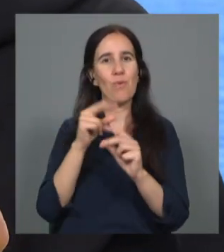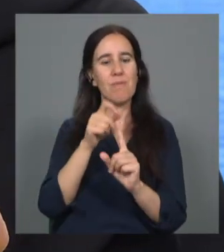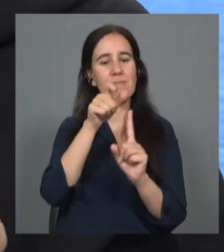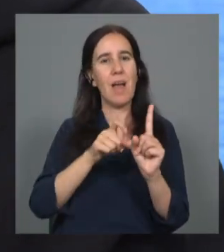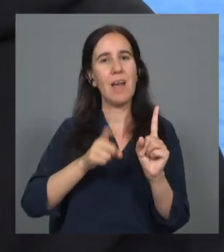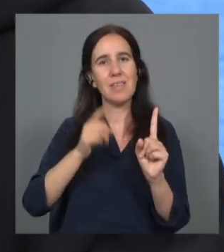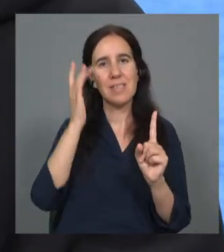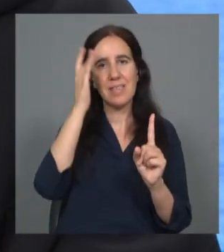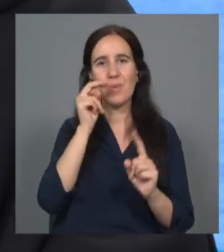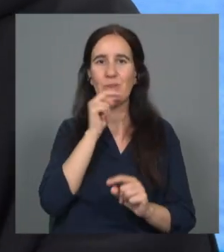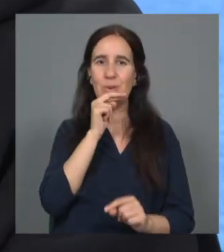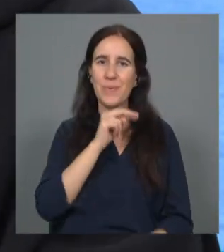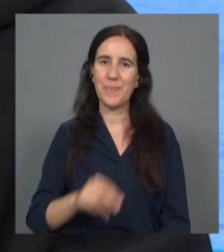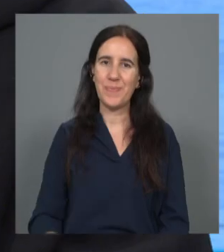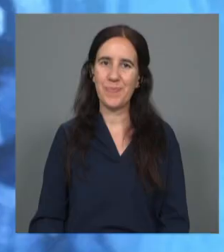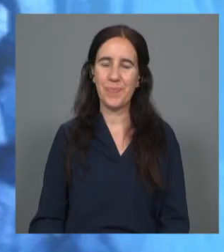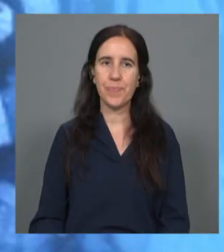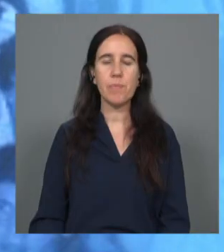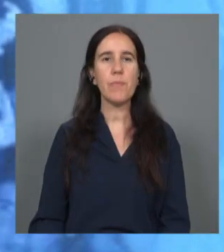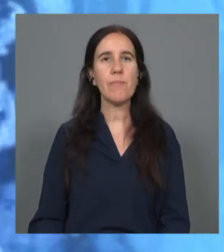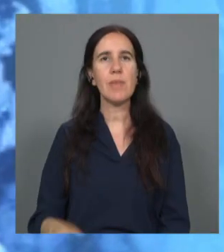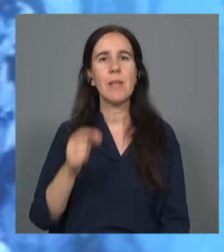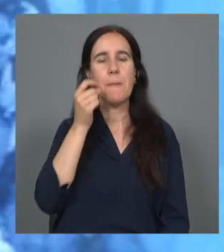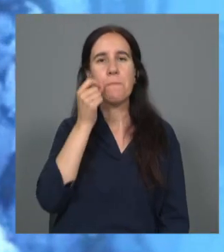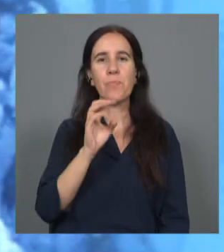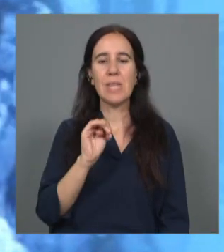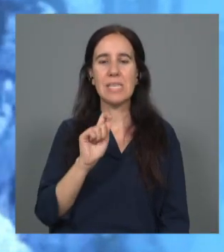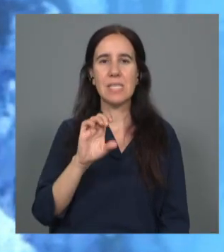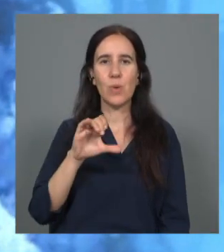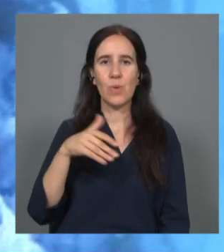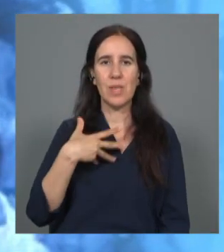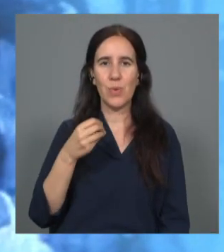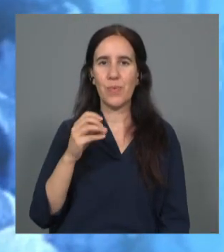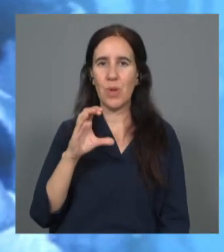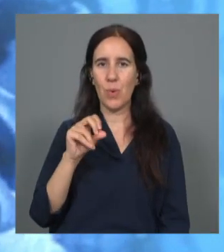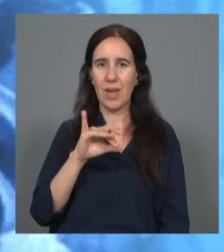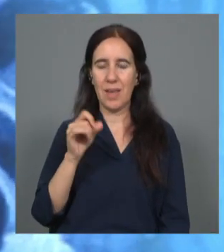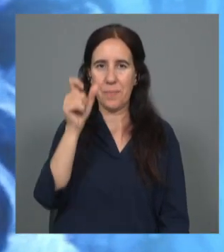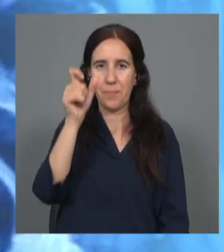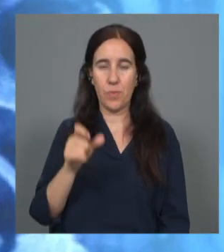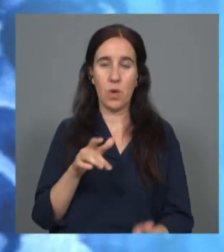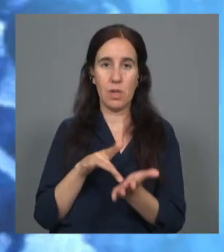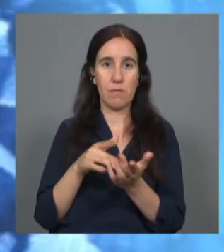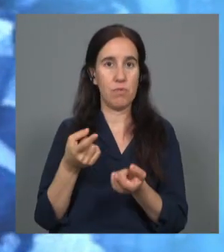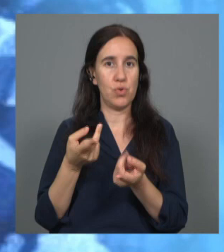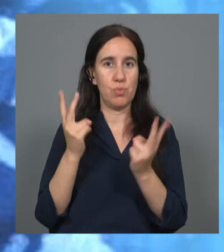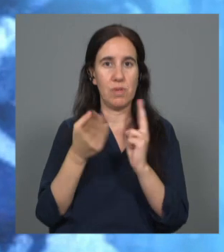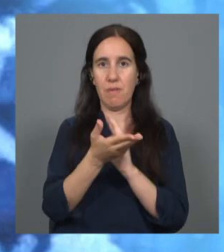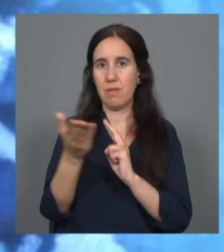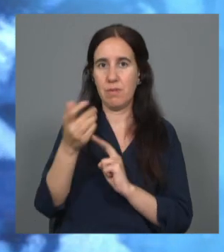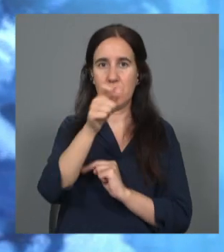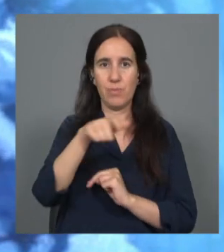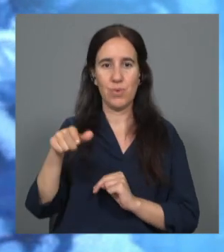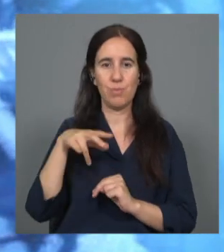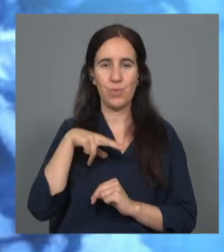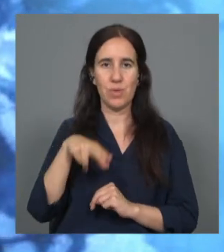António. A Secundino Correia é um livro que está agora à disposição dos portugueses. É